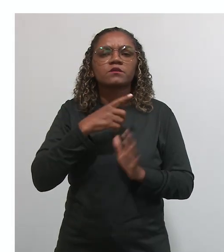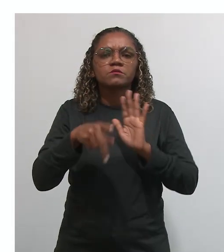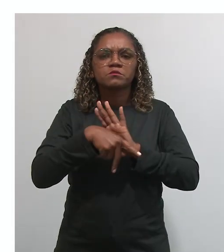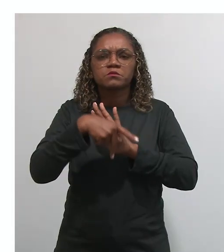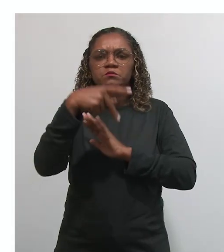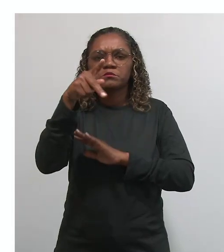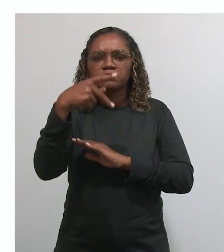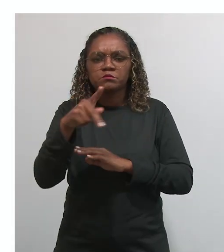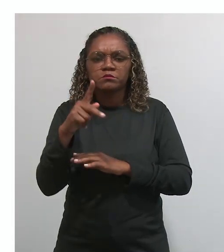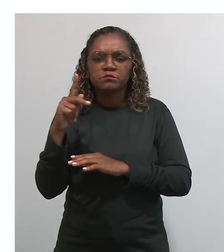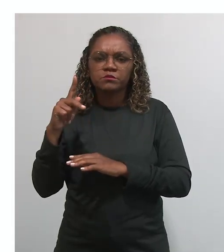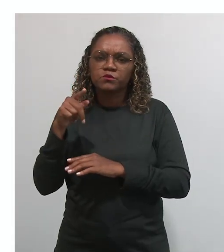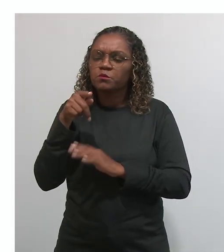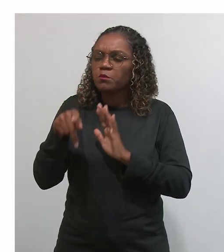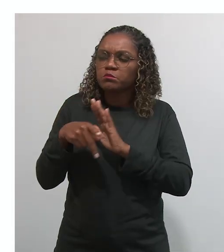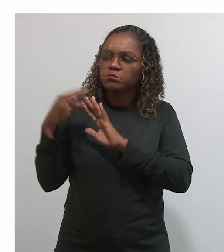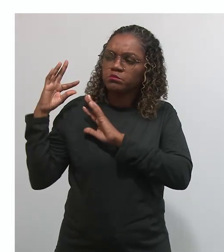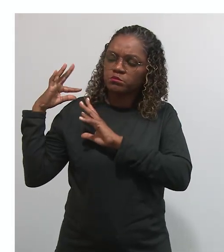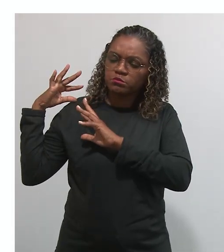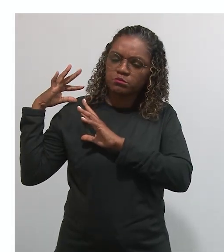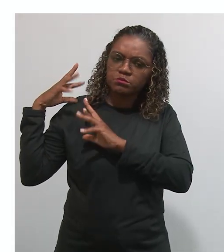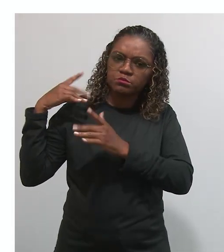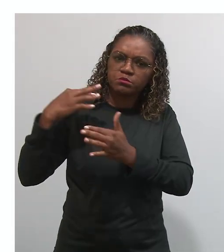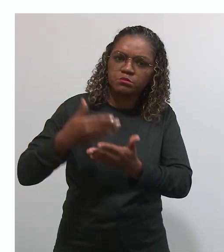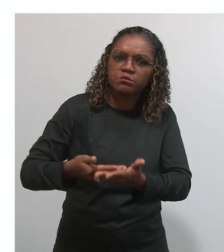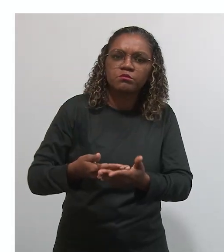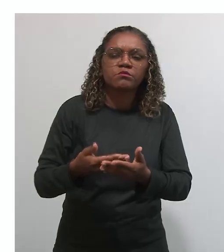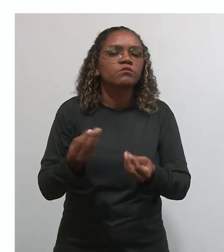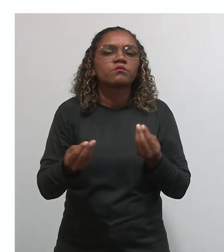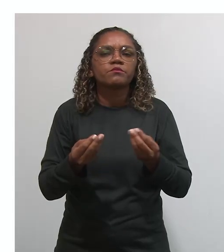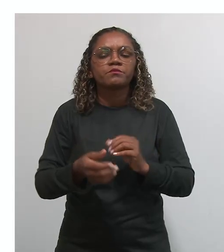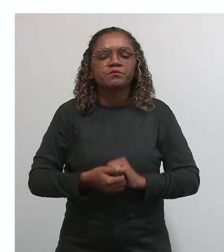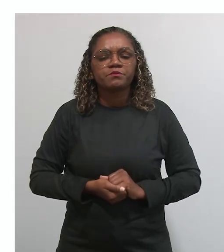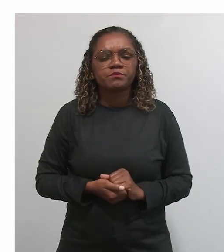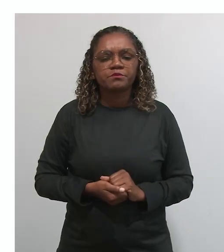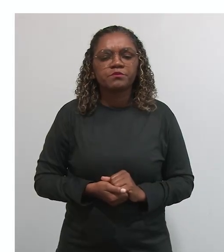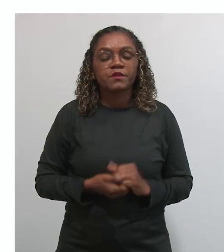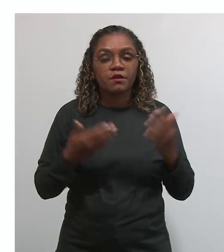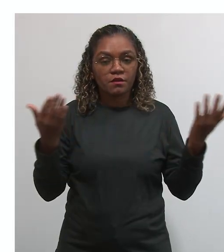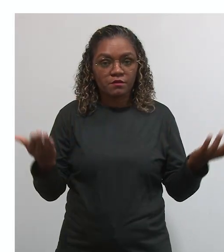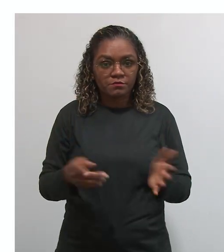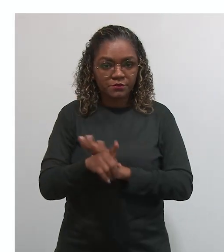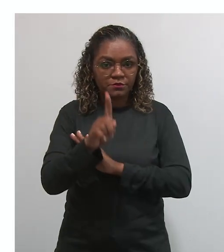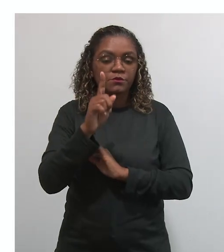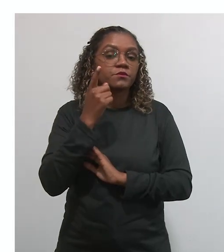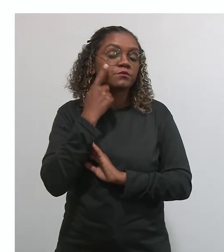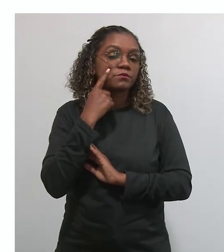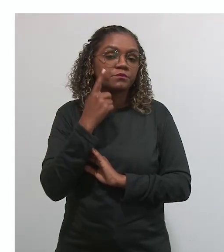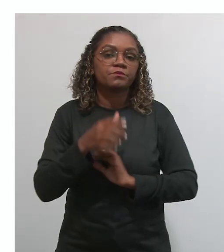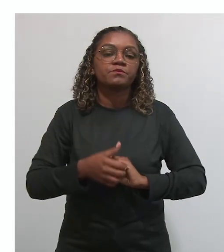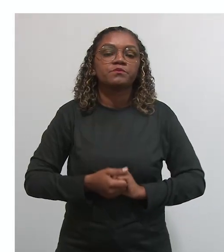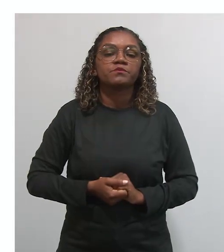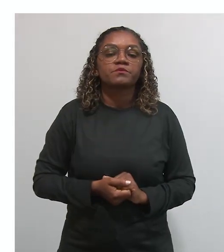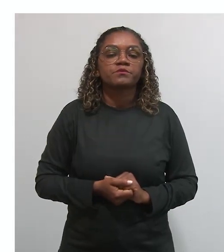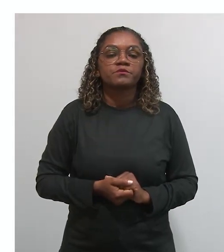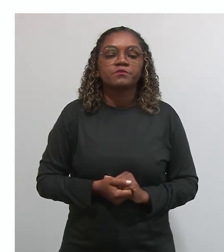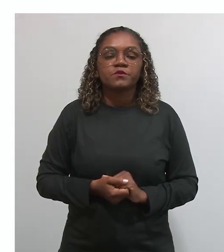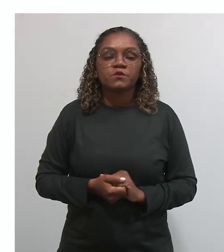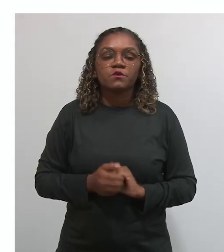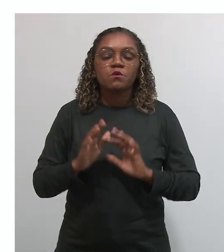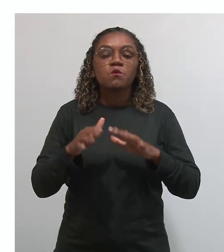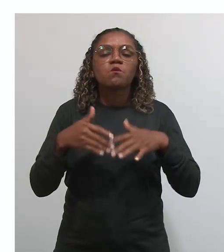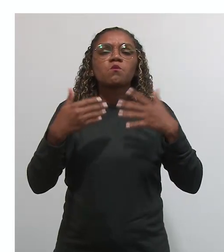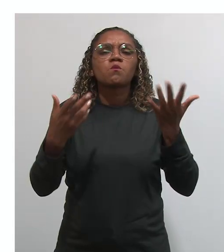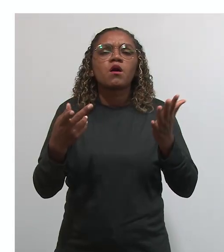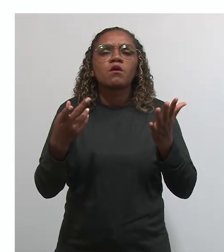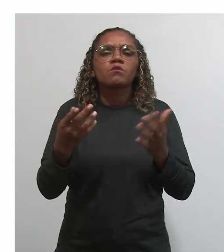que vieram com você desde que você nasceu? Aí eu te pergunto também, qual é o seu